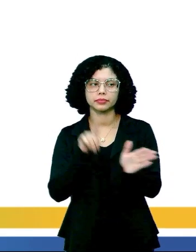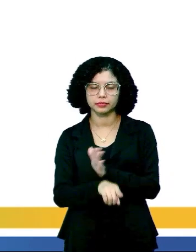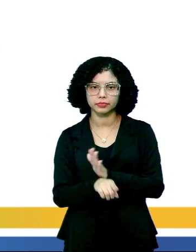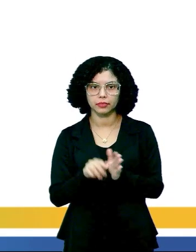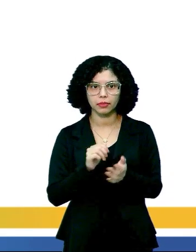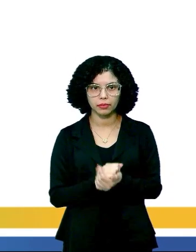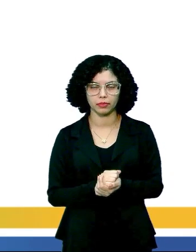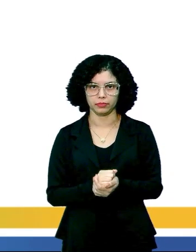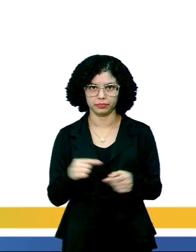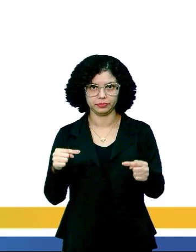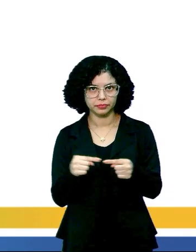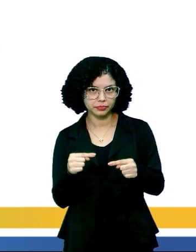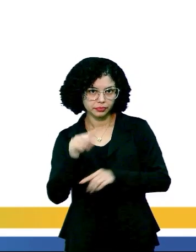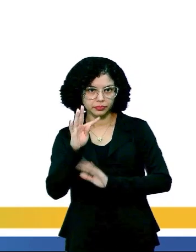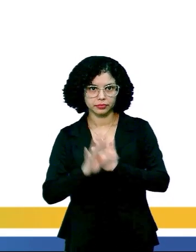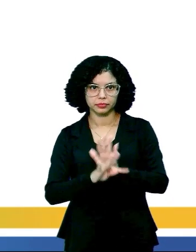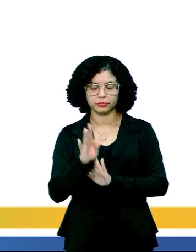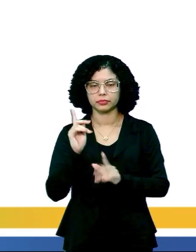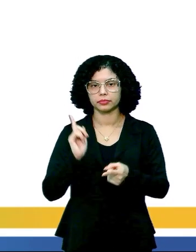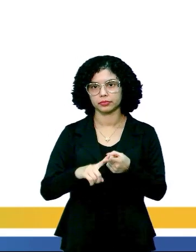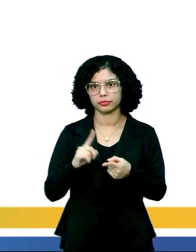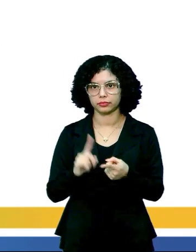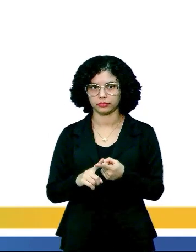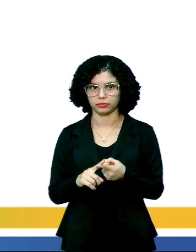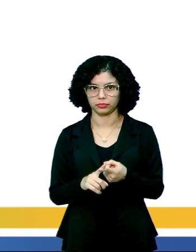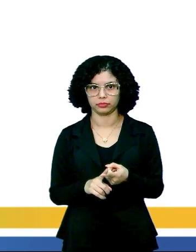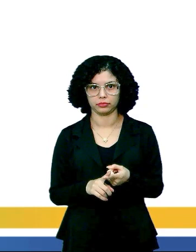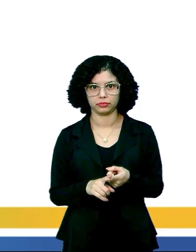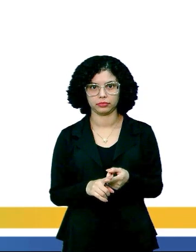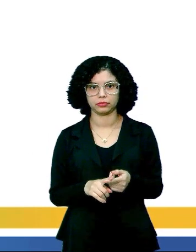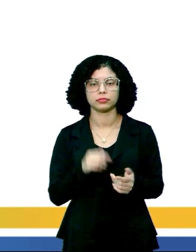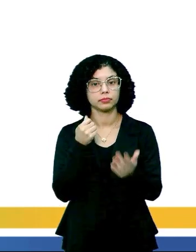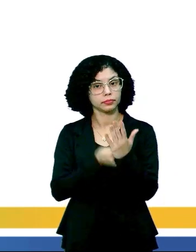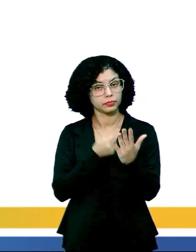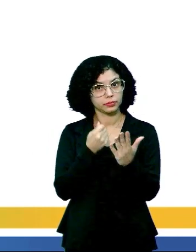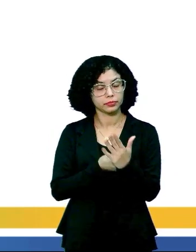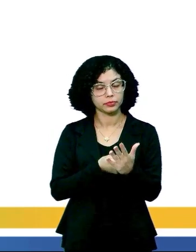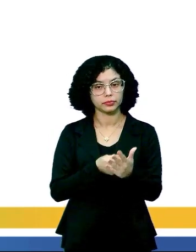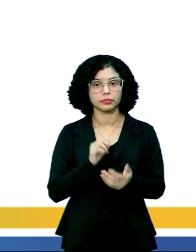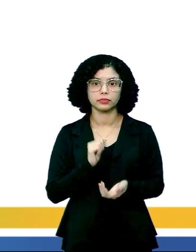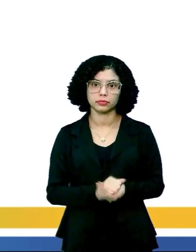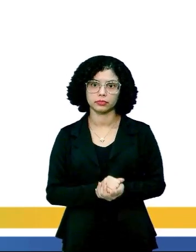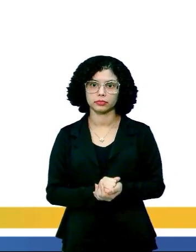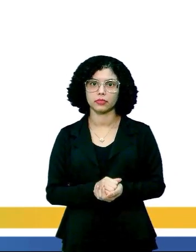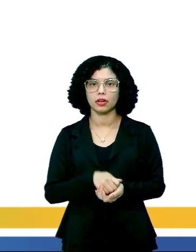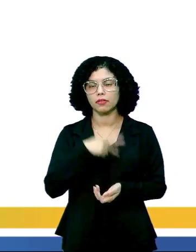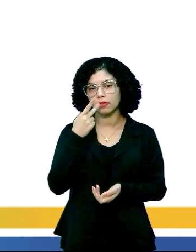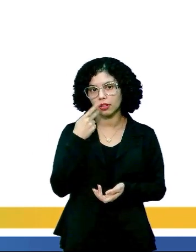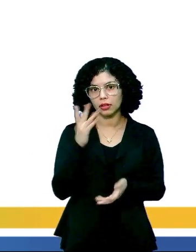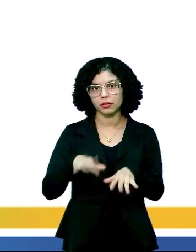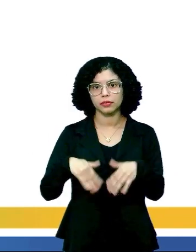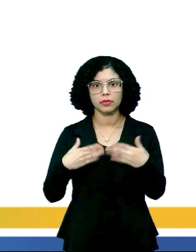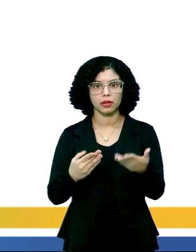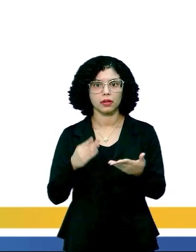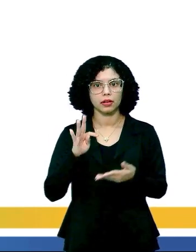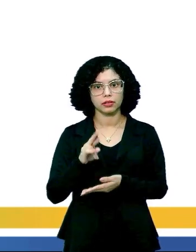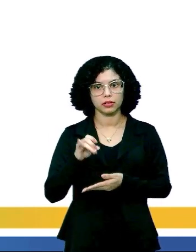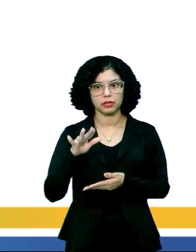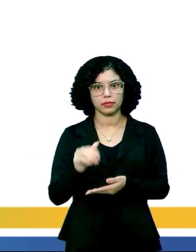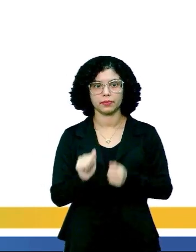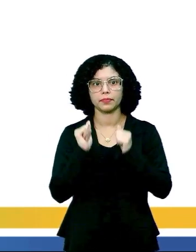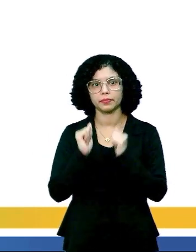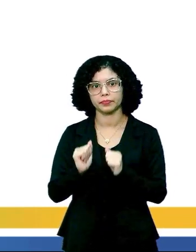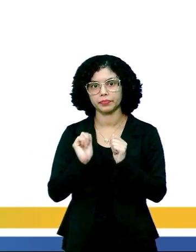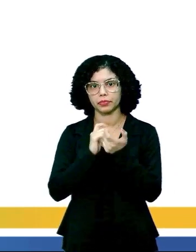sim de acordo com o texto, porque ela obriga os cidadãos a declararem a sua etnia, o que